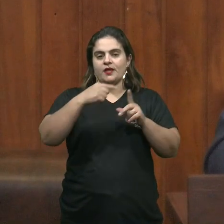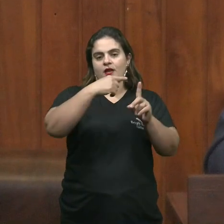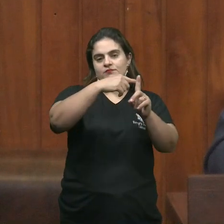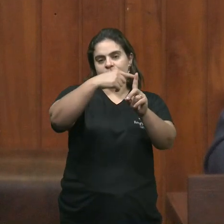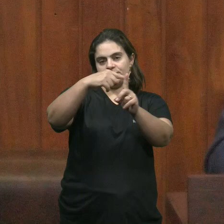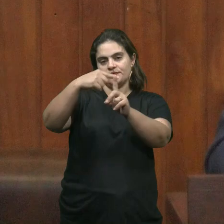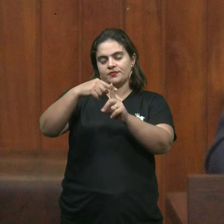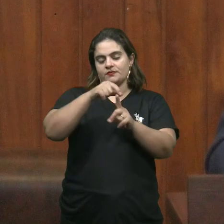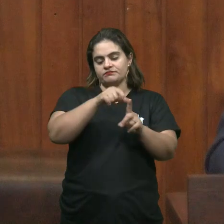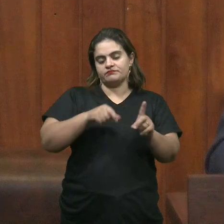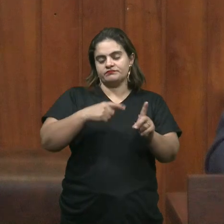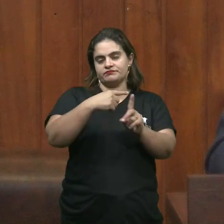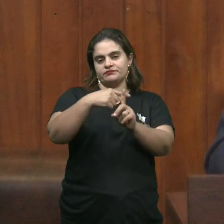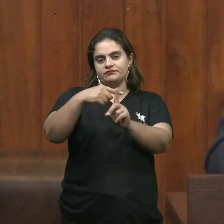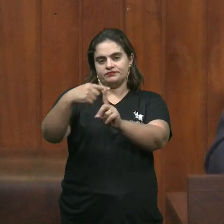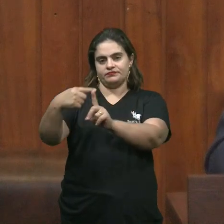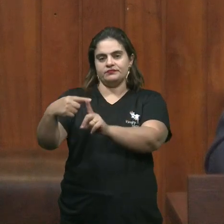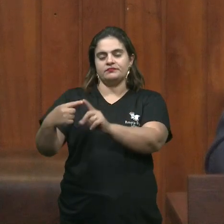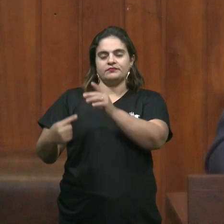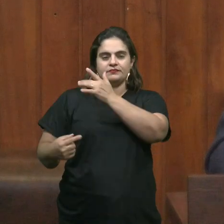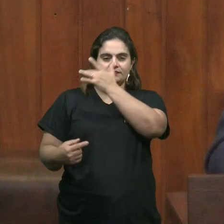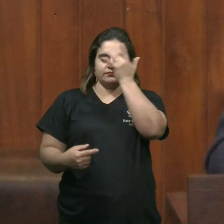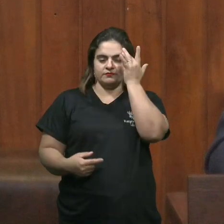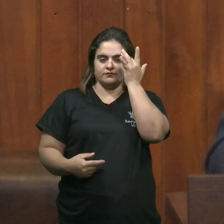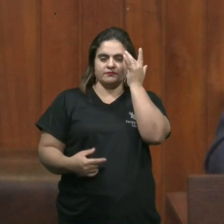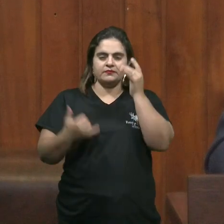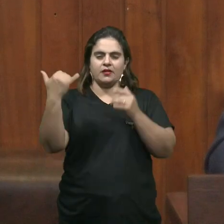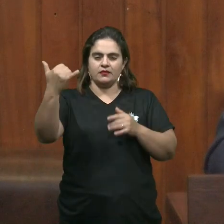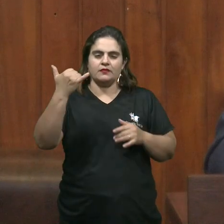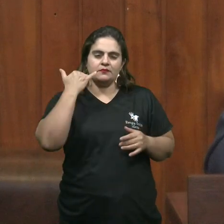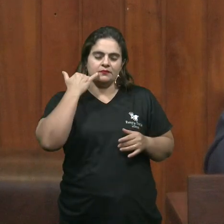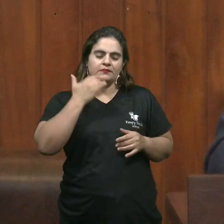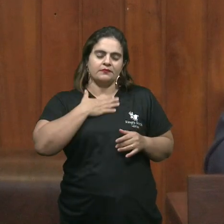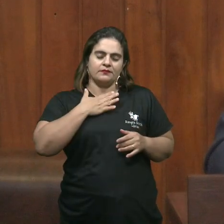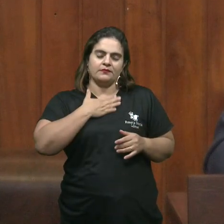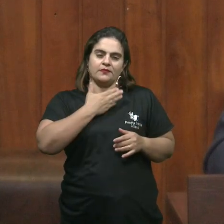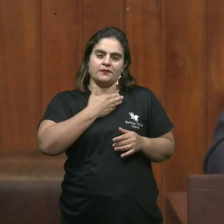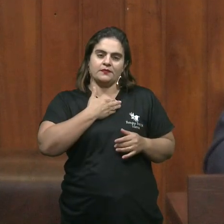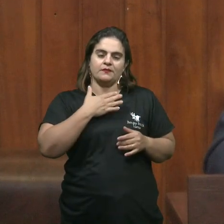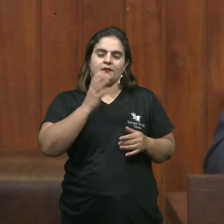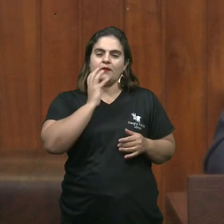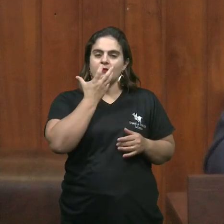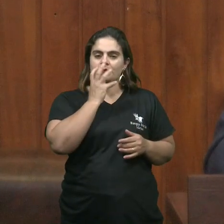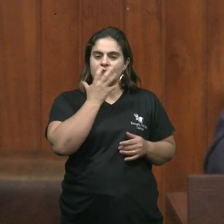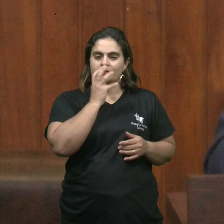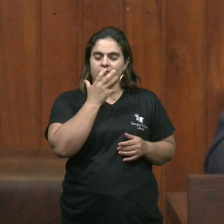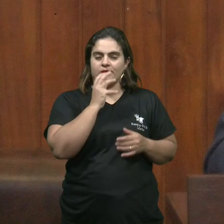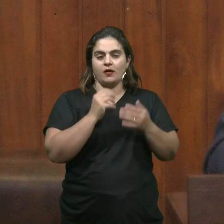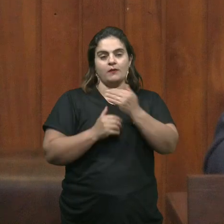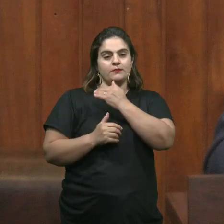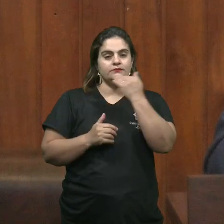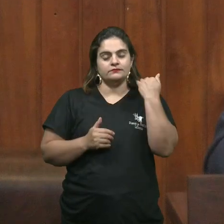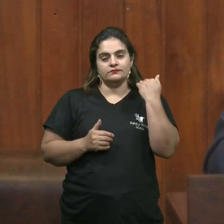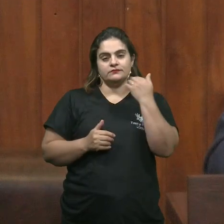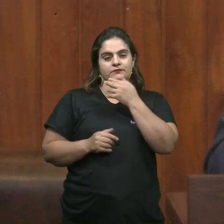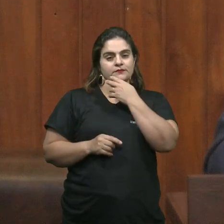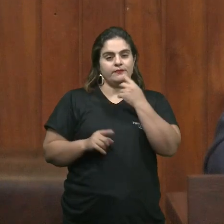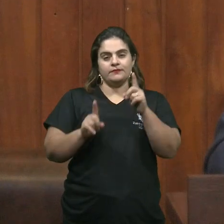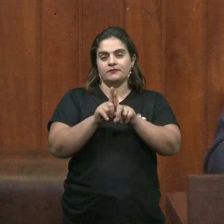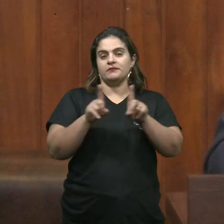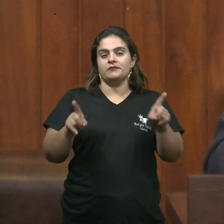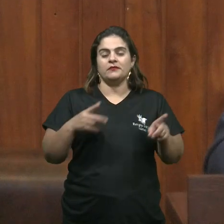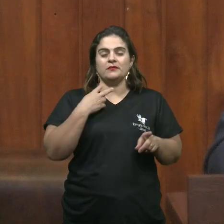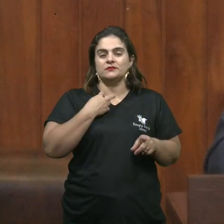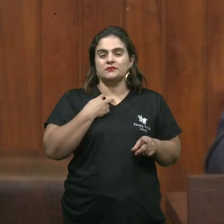importante. Esse dia me ligou uma munícipe, amiga, que o cachorro dela morreu e ela não tinha o que